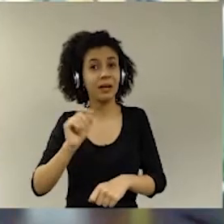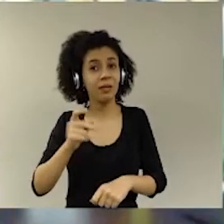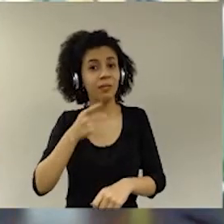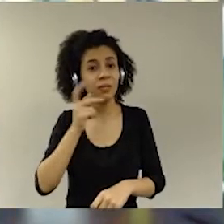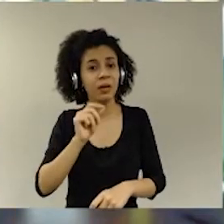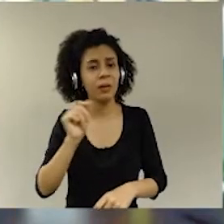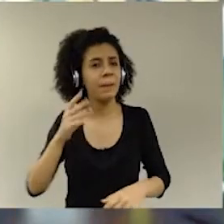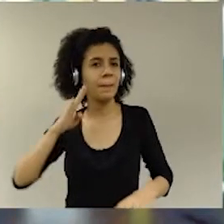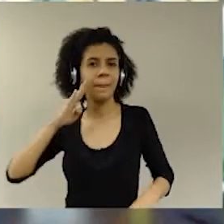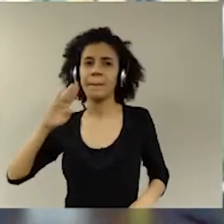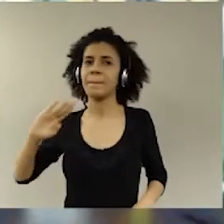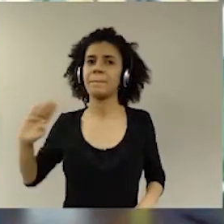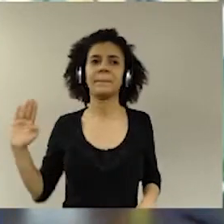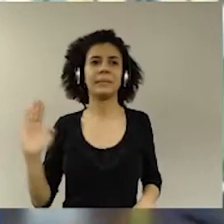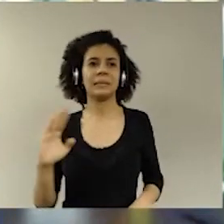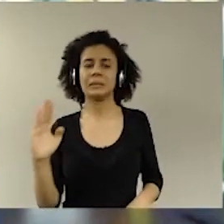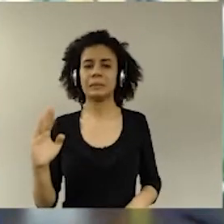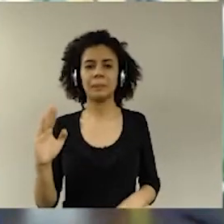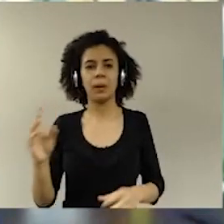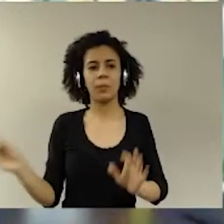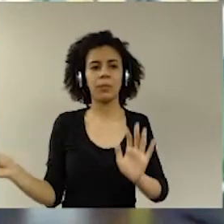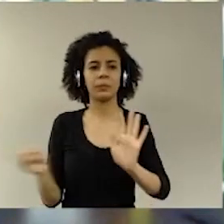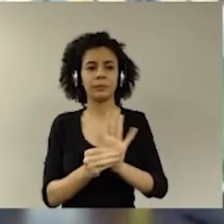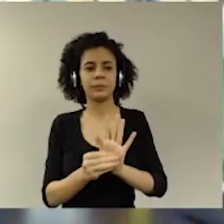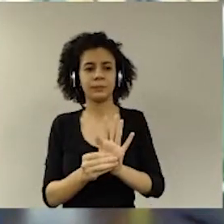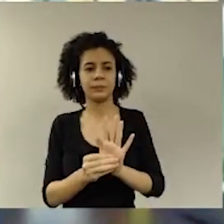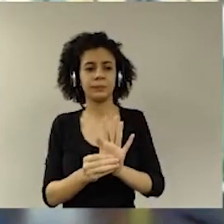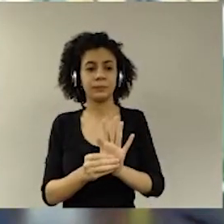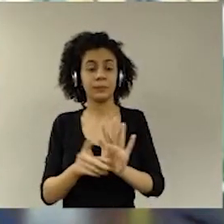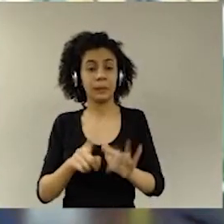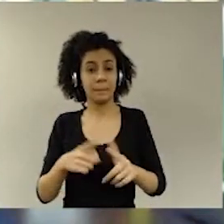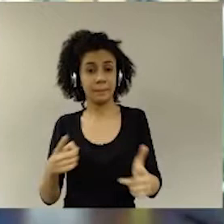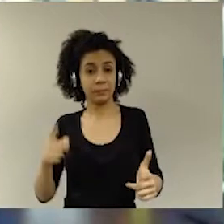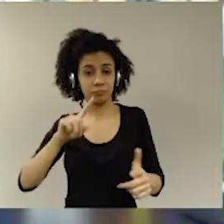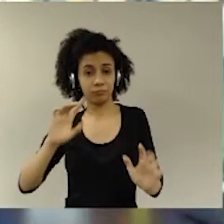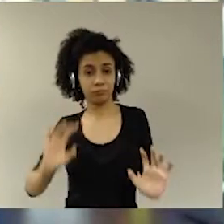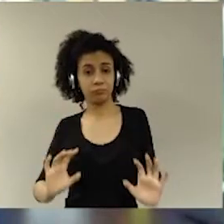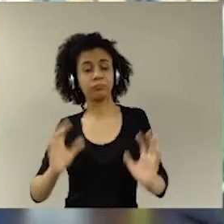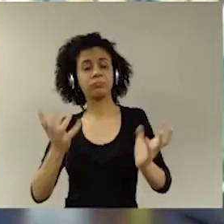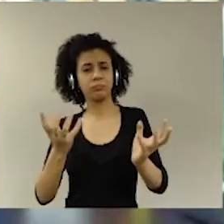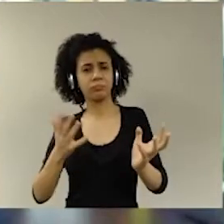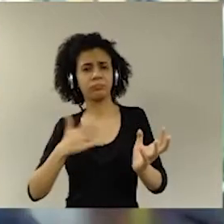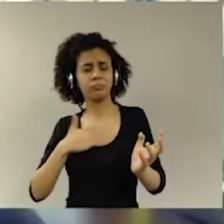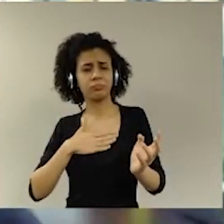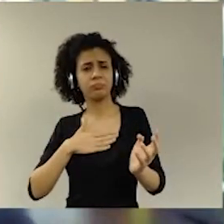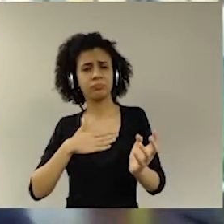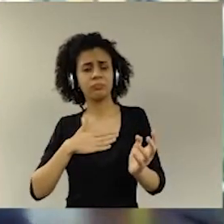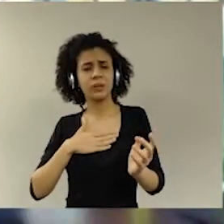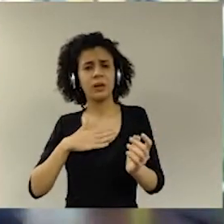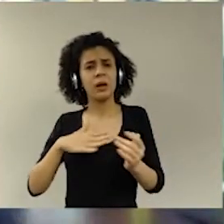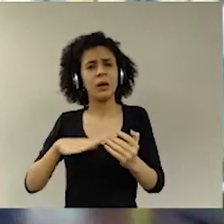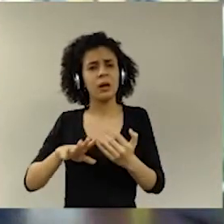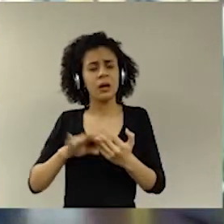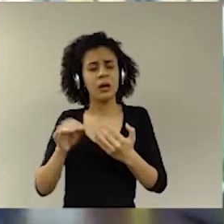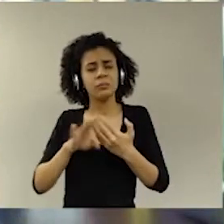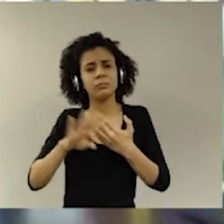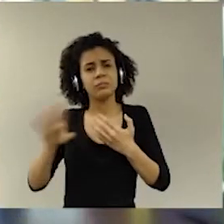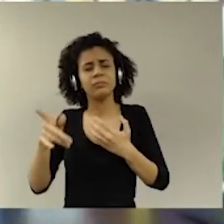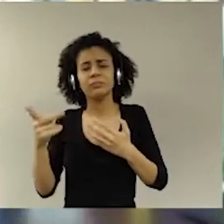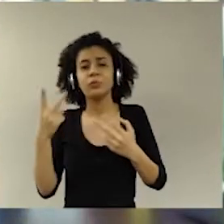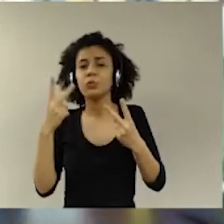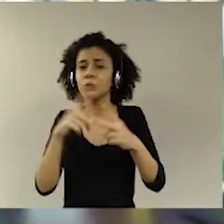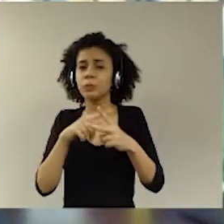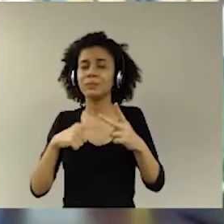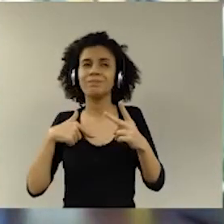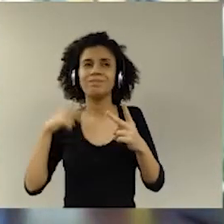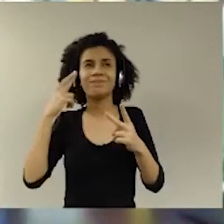fala principal que se colocava ali. Mas, naquele evento, eu saí de lá com duas reflexões